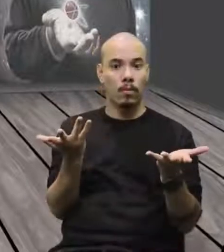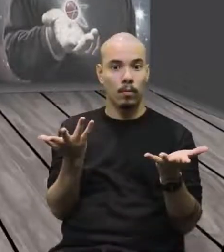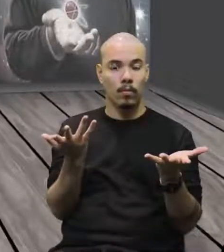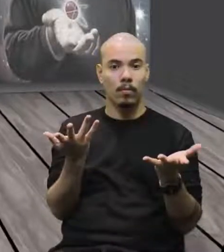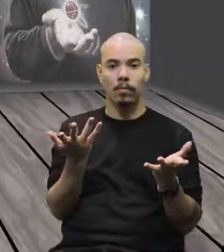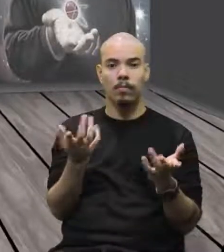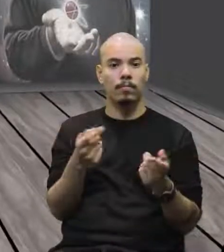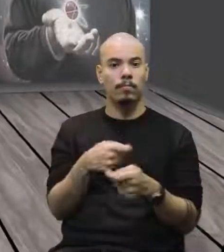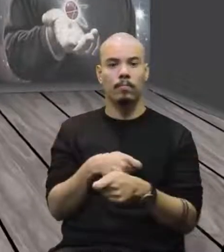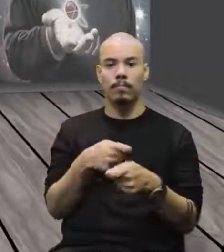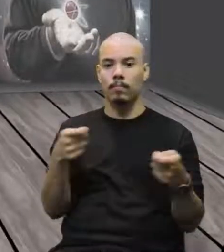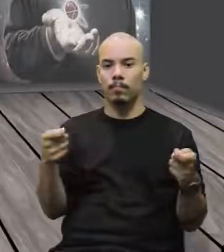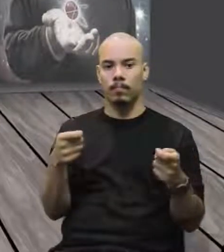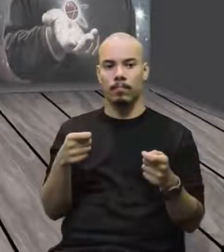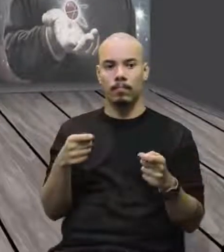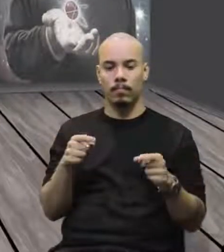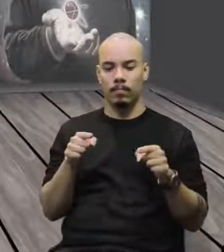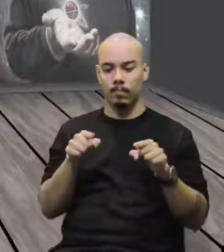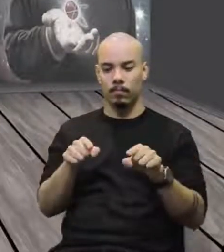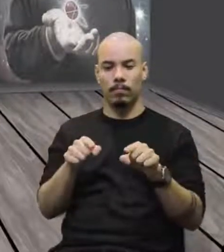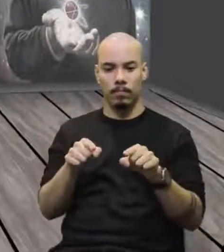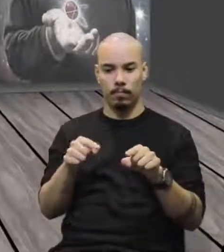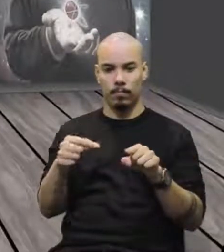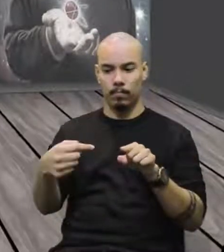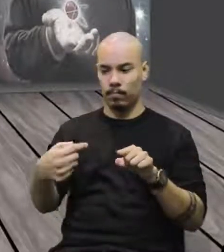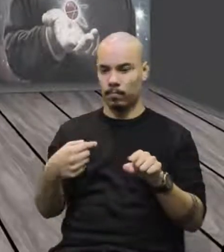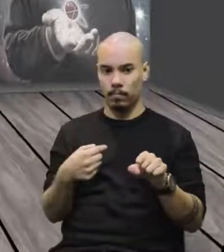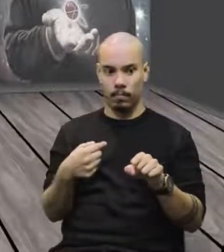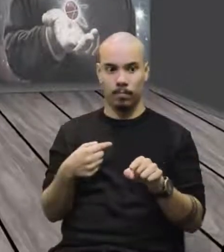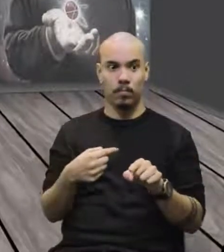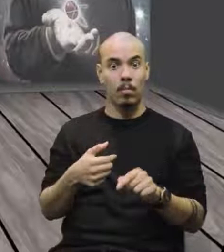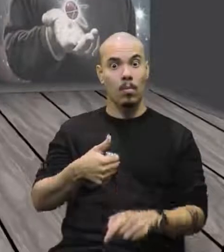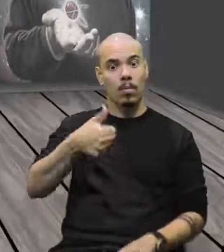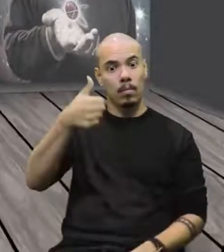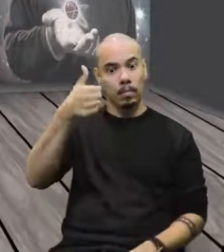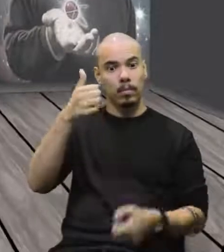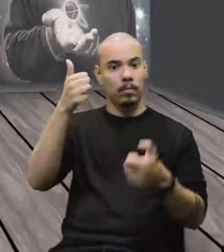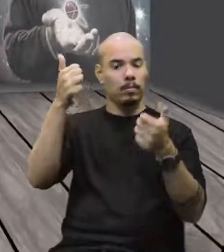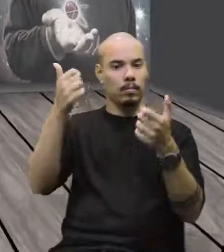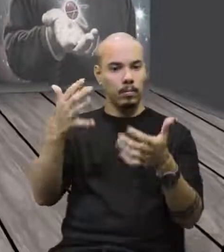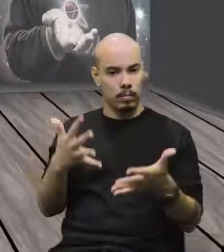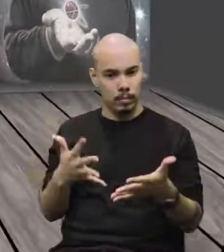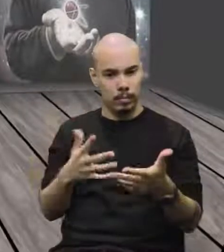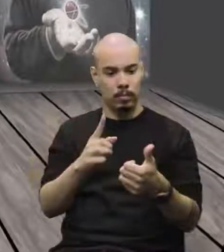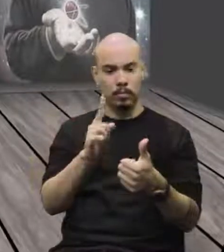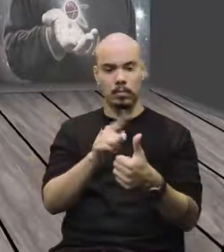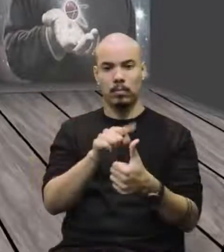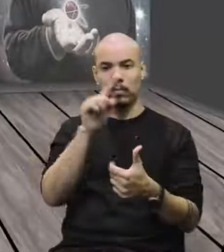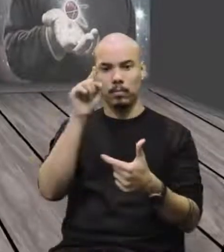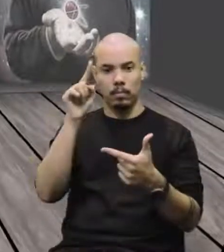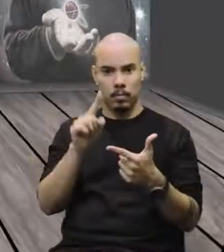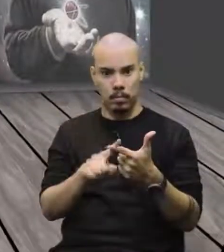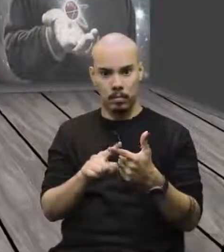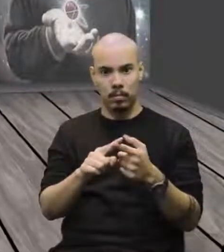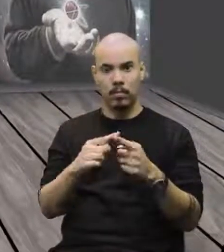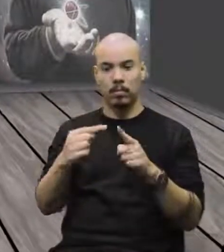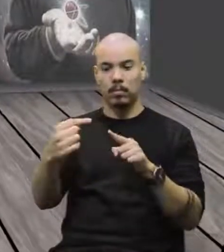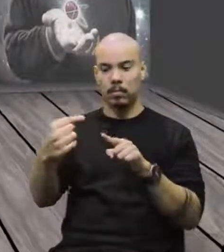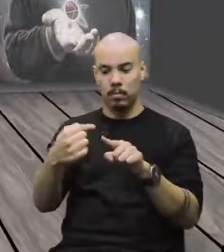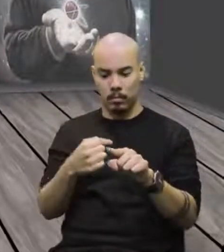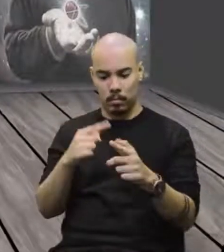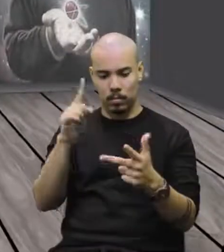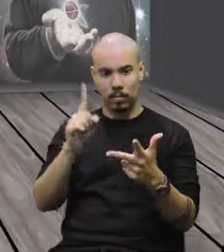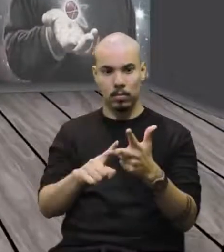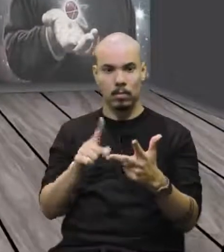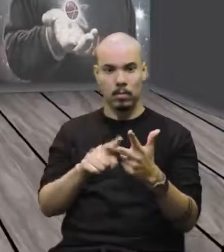não seja paralela. Nós vimos lá o primeiro caso quando era paralelo, segundo caso perpendicular e terceiro